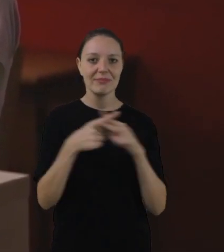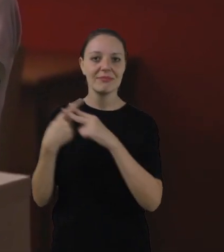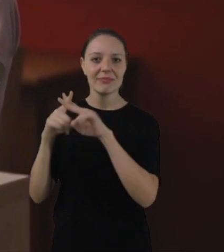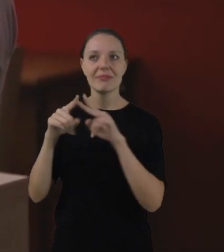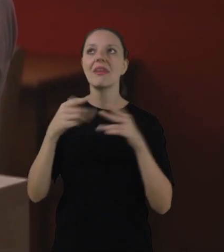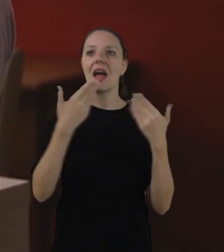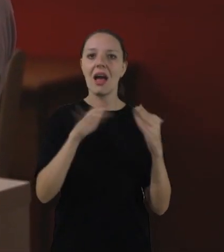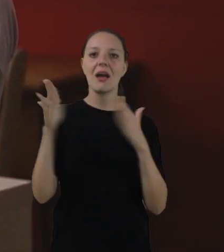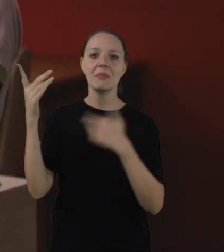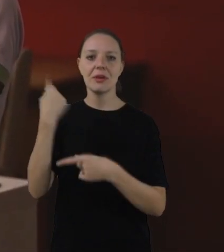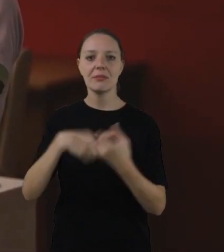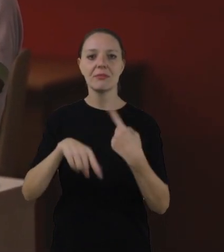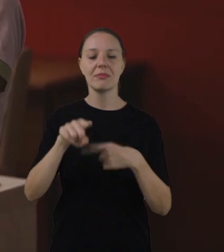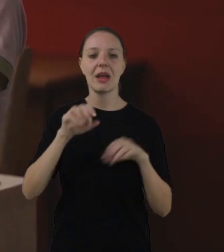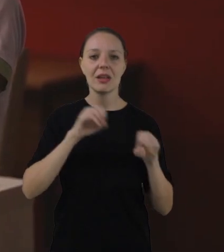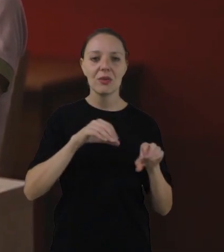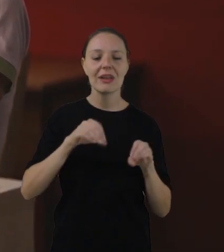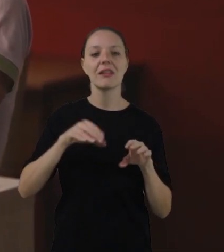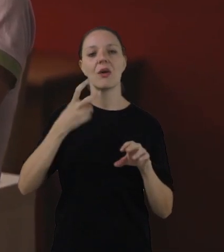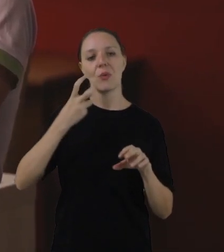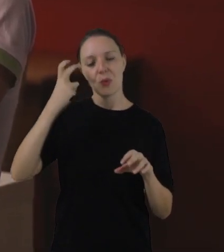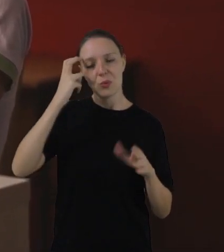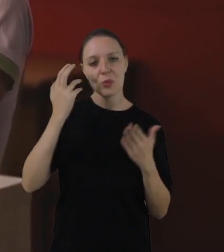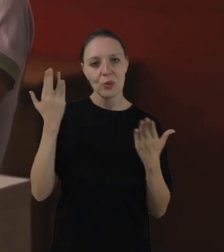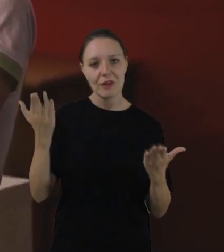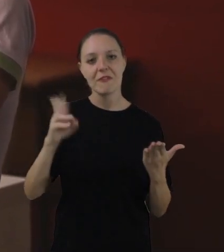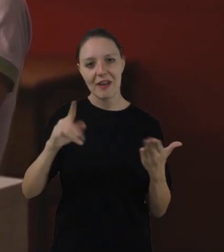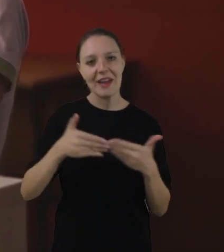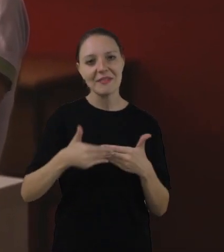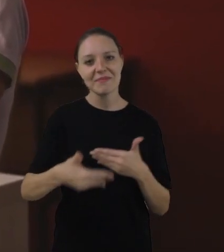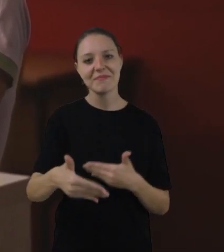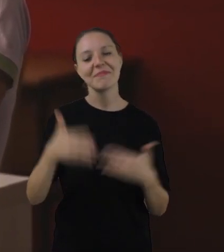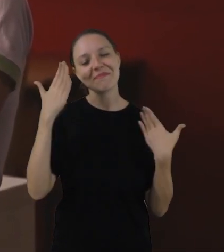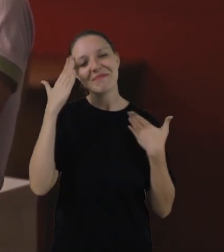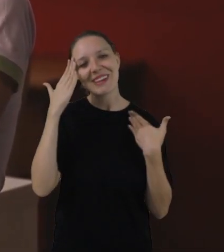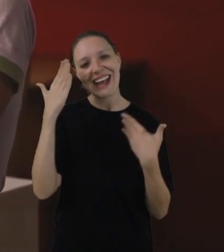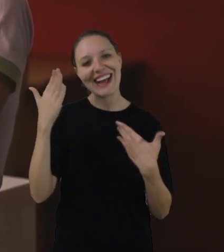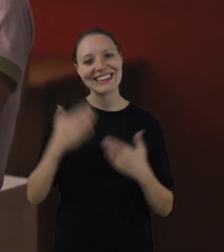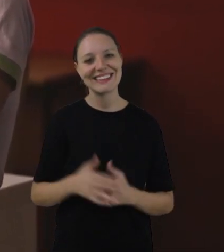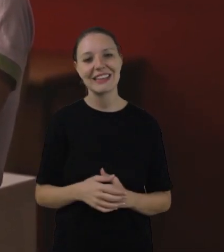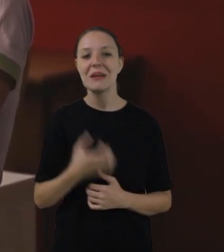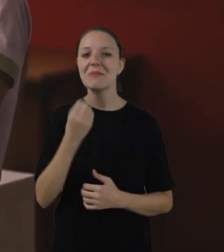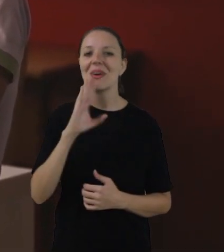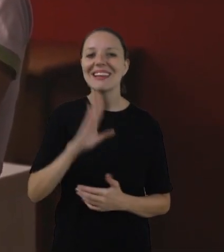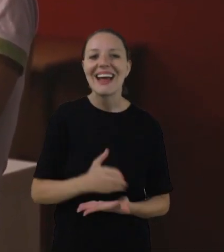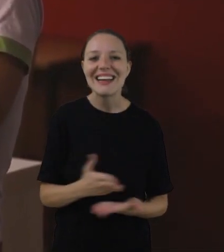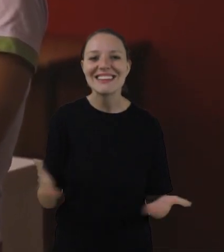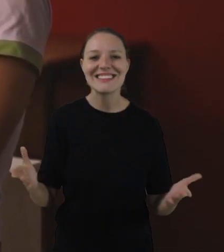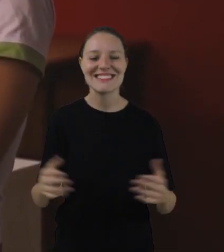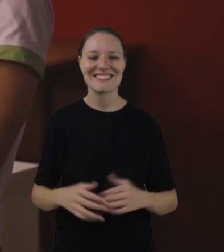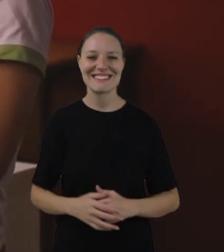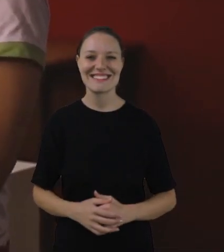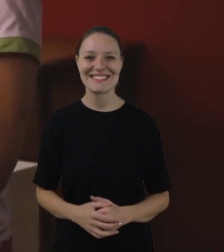trabalhado aliar cultura e educação. Tá bem? Muito obrigada, então, e boa tarde para vocês.